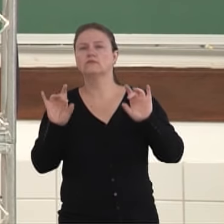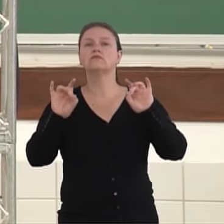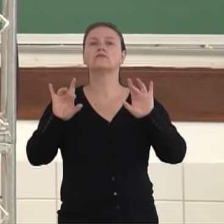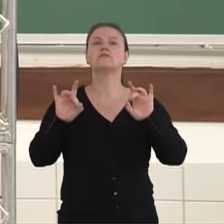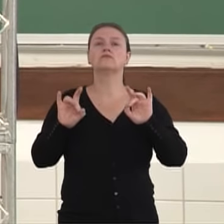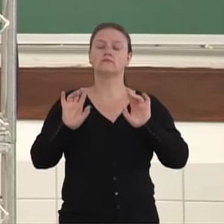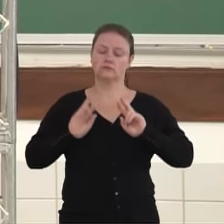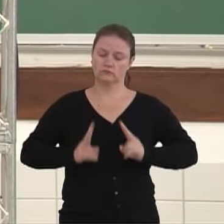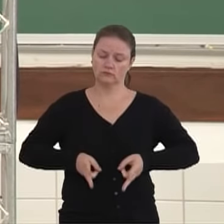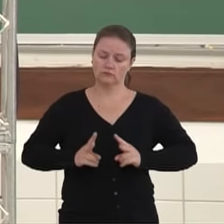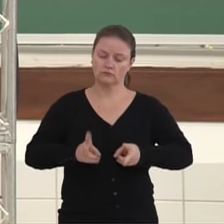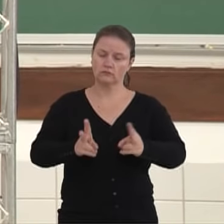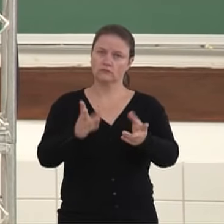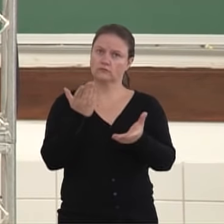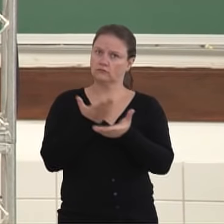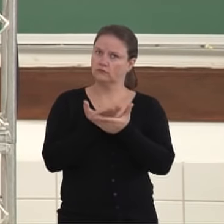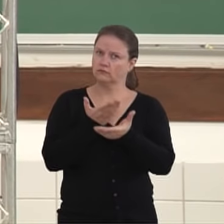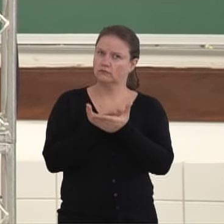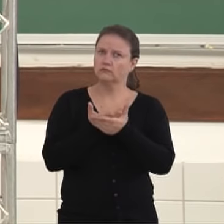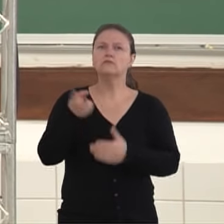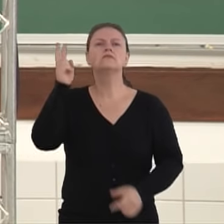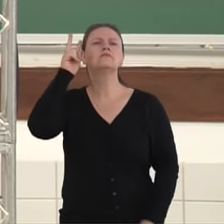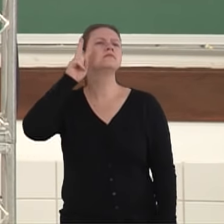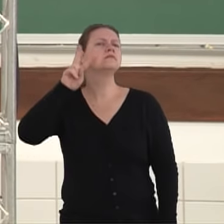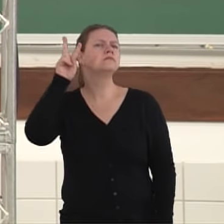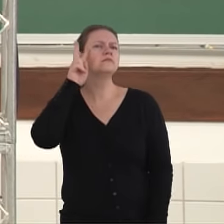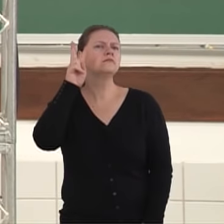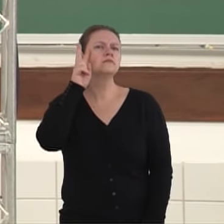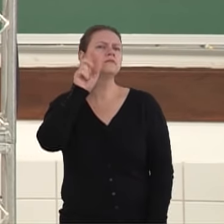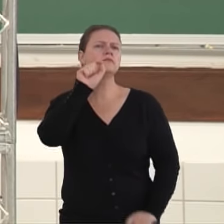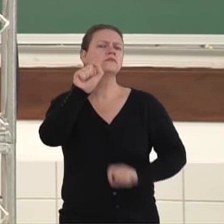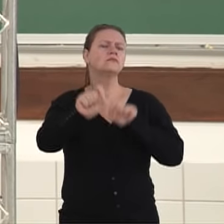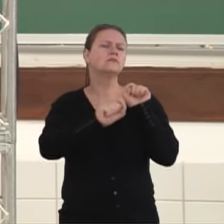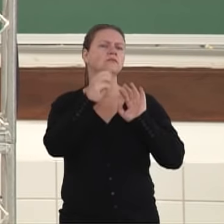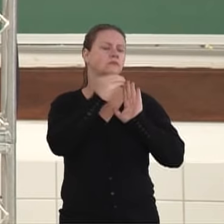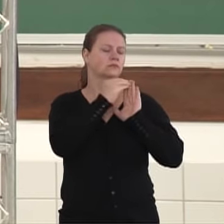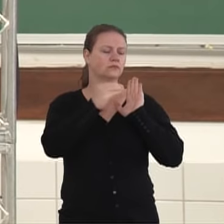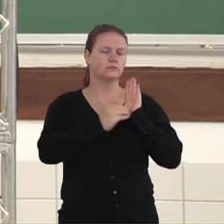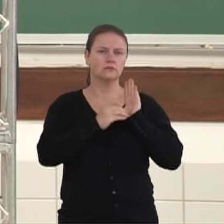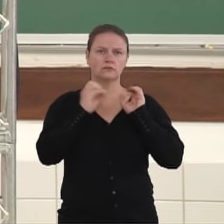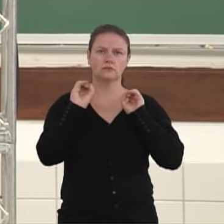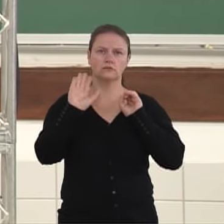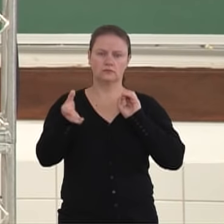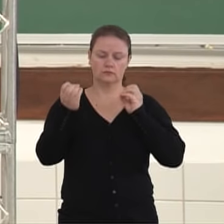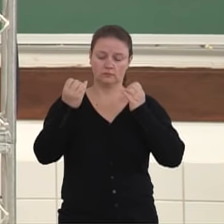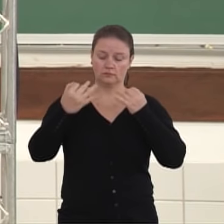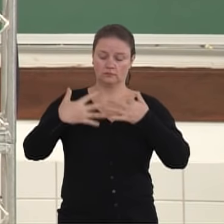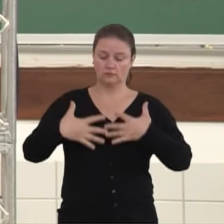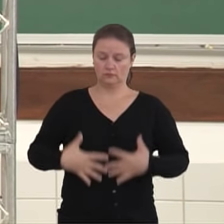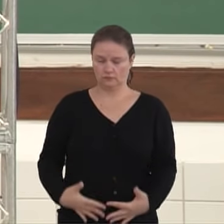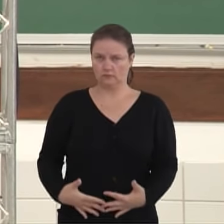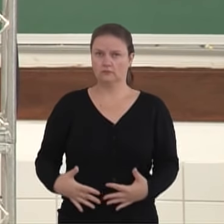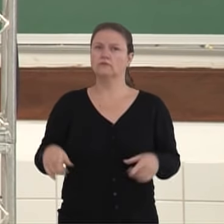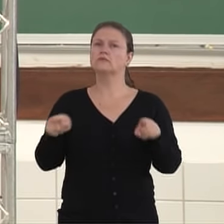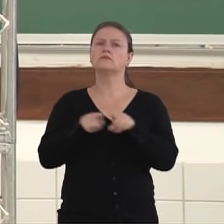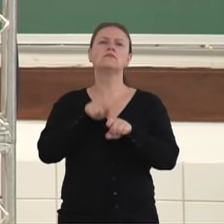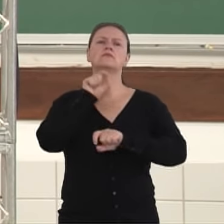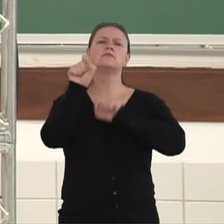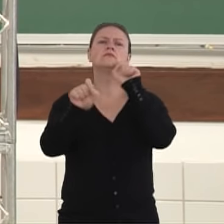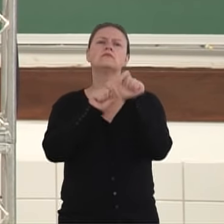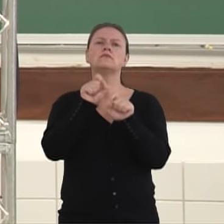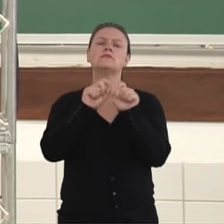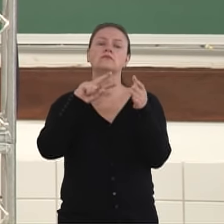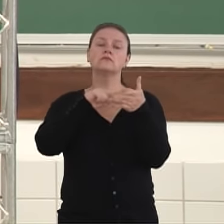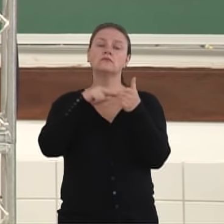poder dar andamento à nossa aula. Então, lembrando o que foi trabalhado, ou seja, relembrando o que é o conjunto